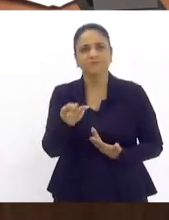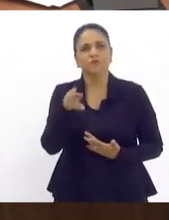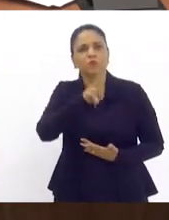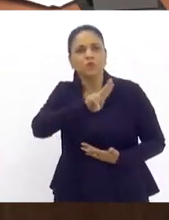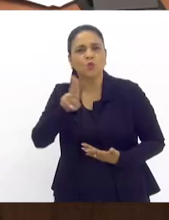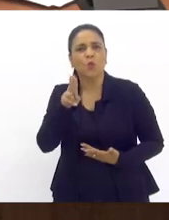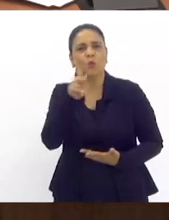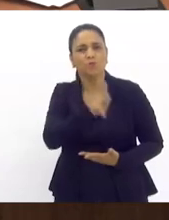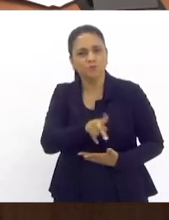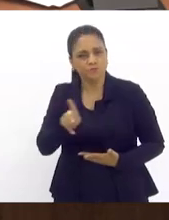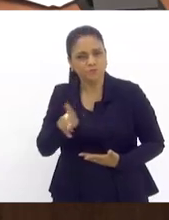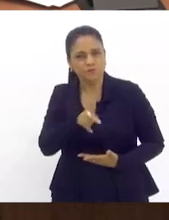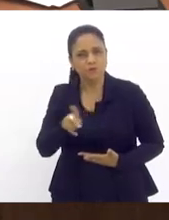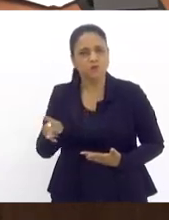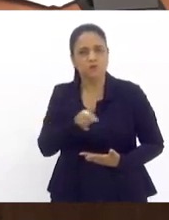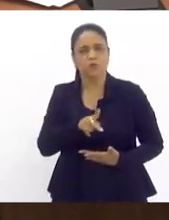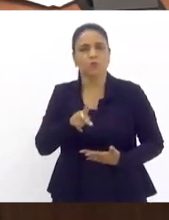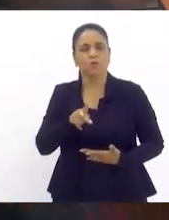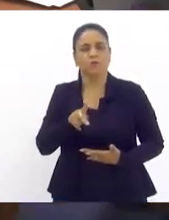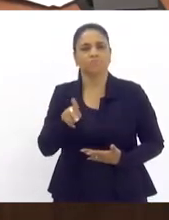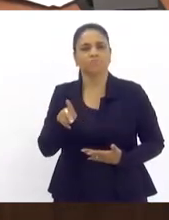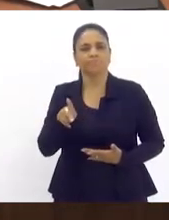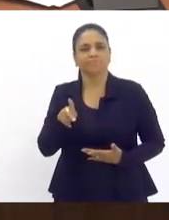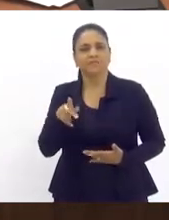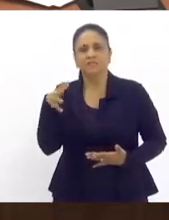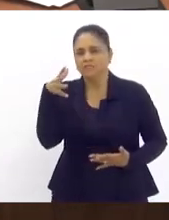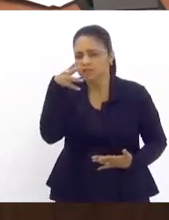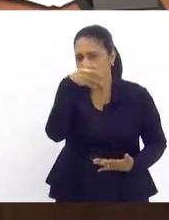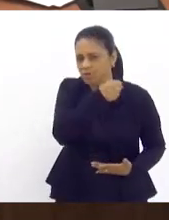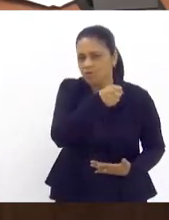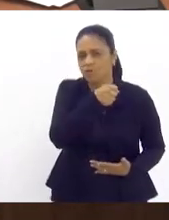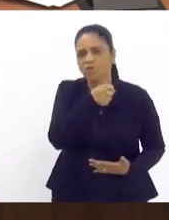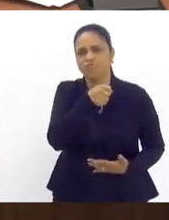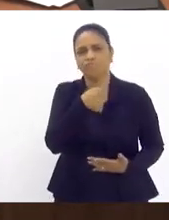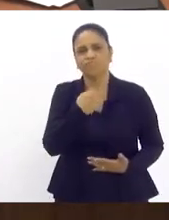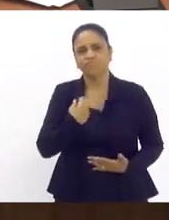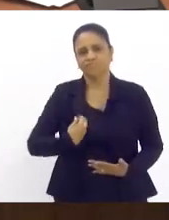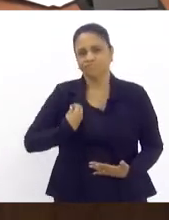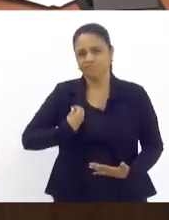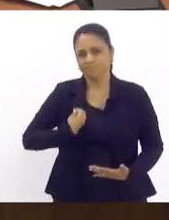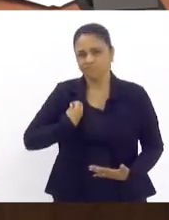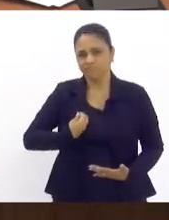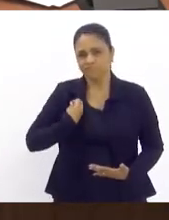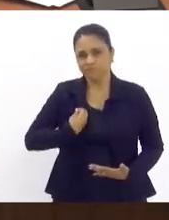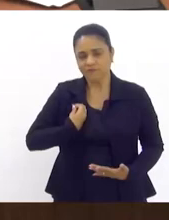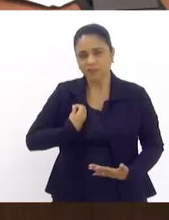professora, tendo em vista que ela salvou a vida de